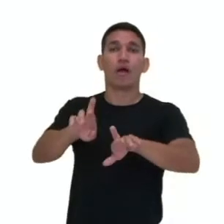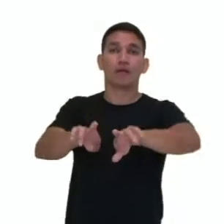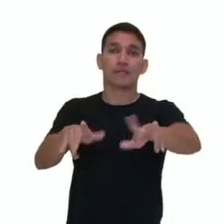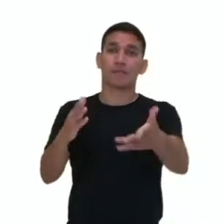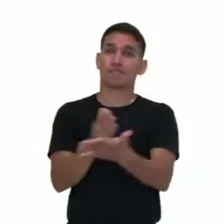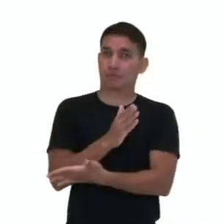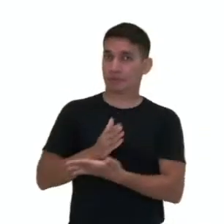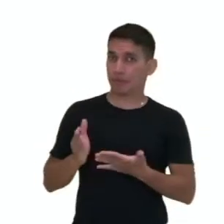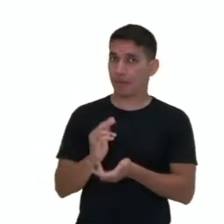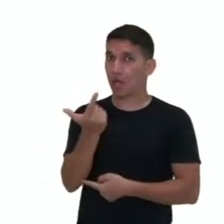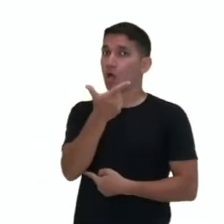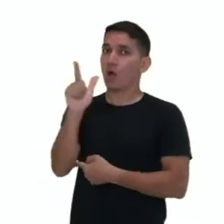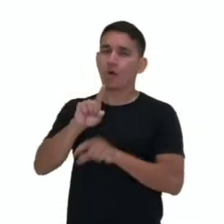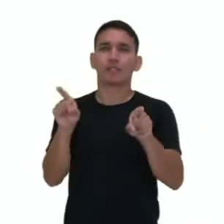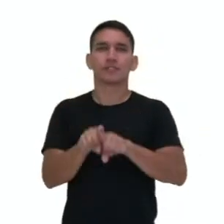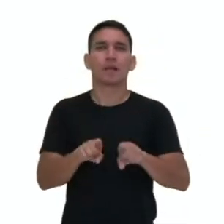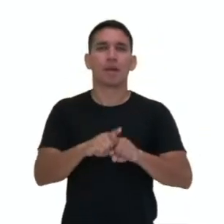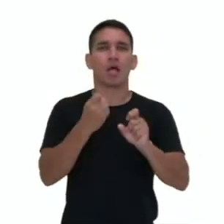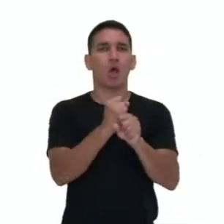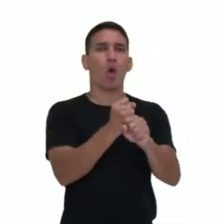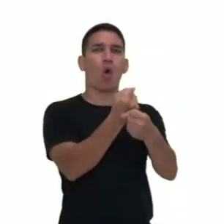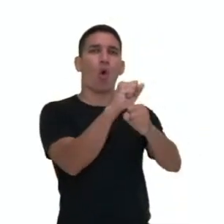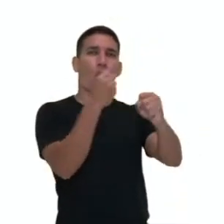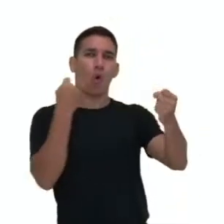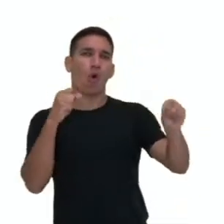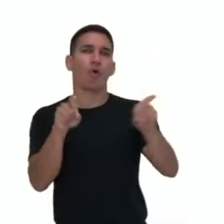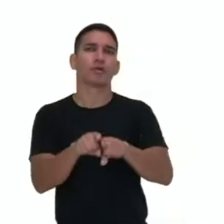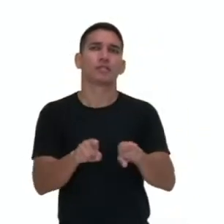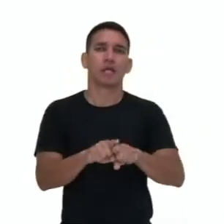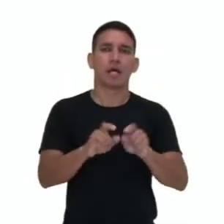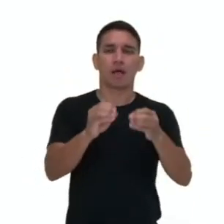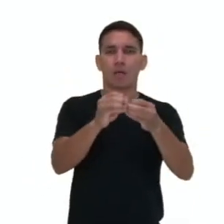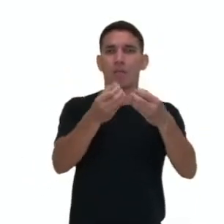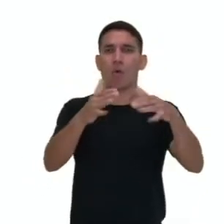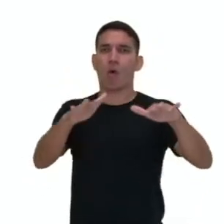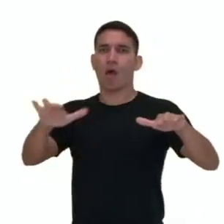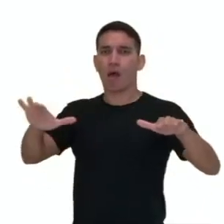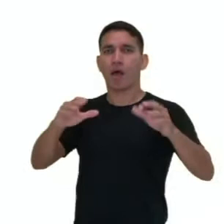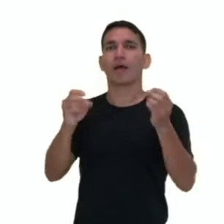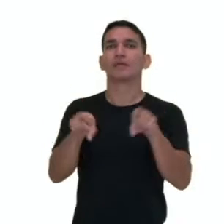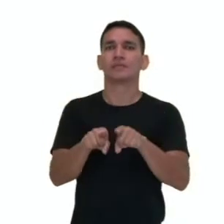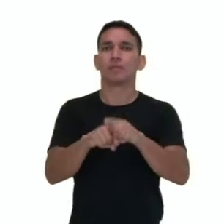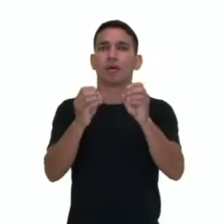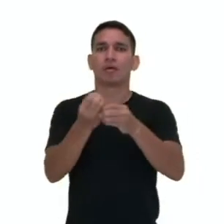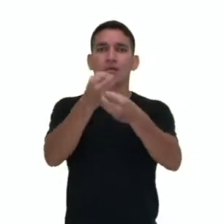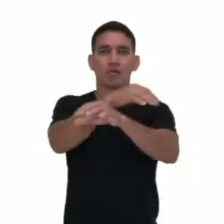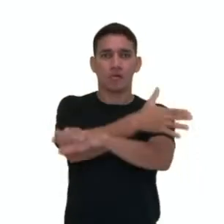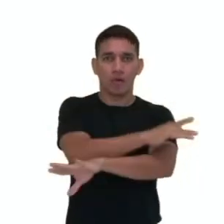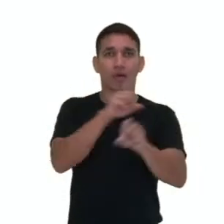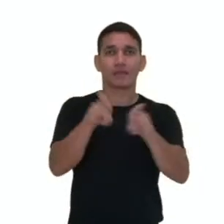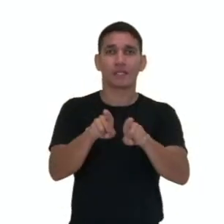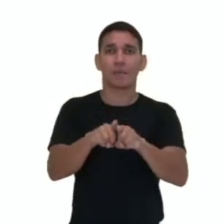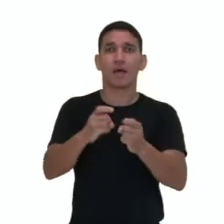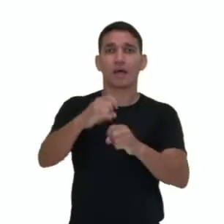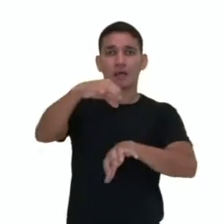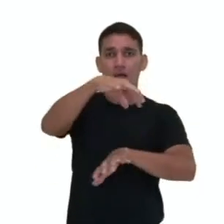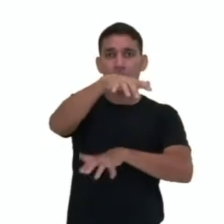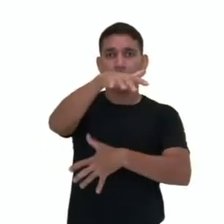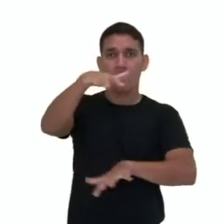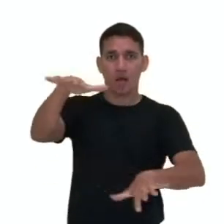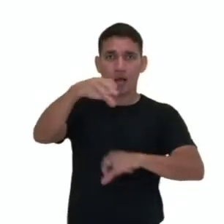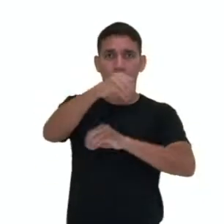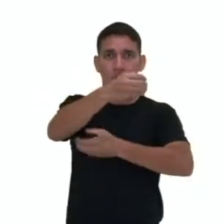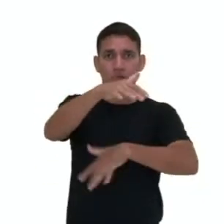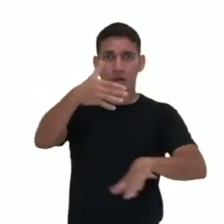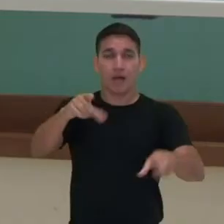divisões, os grandes oceanos, Atlântico, Pacífico, Índico e Glacial Ártico. E quando eu